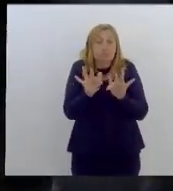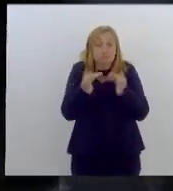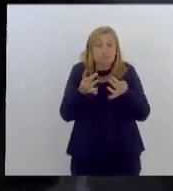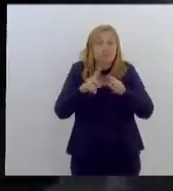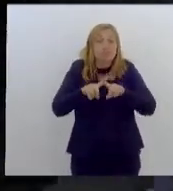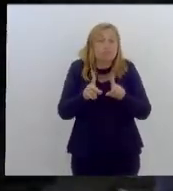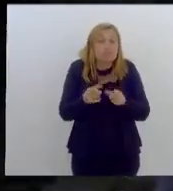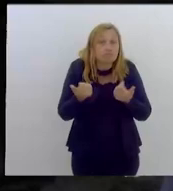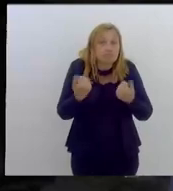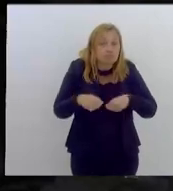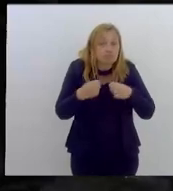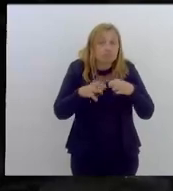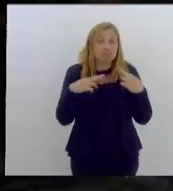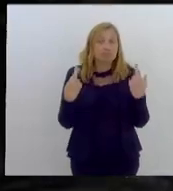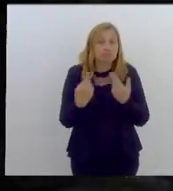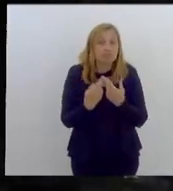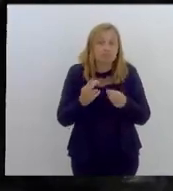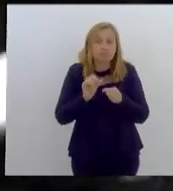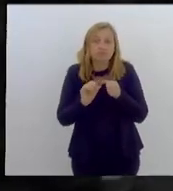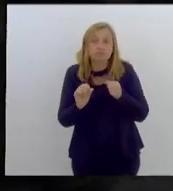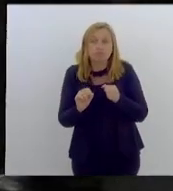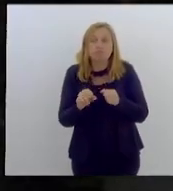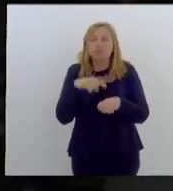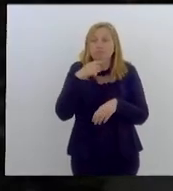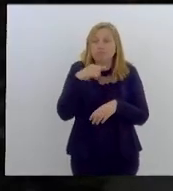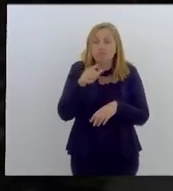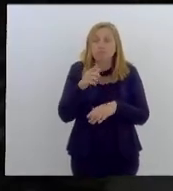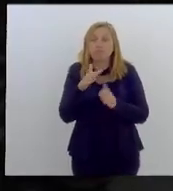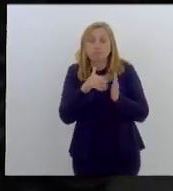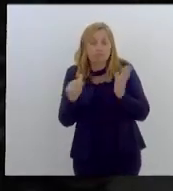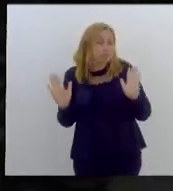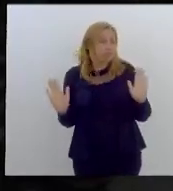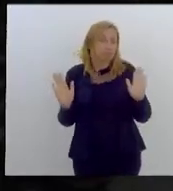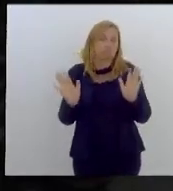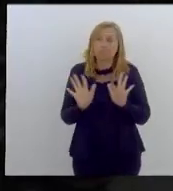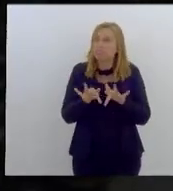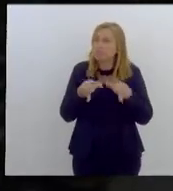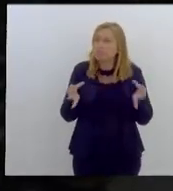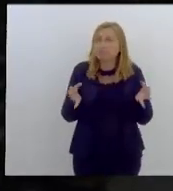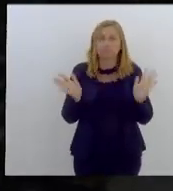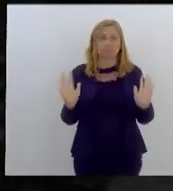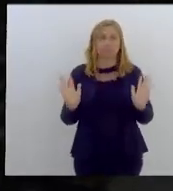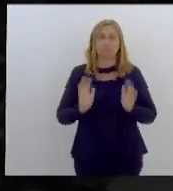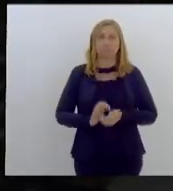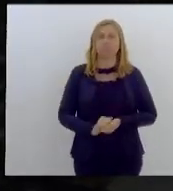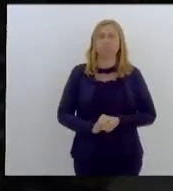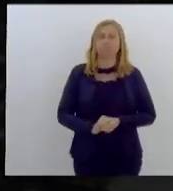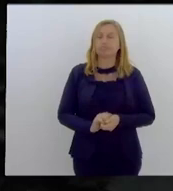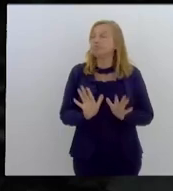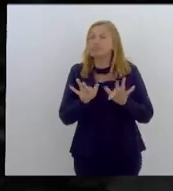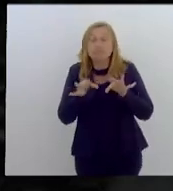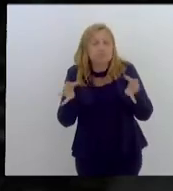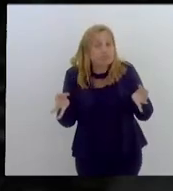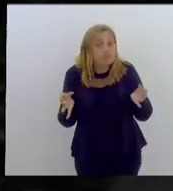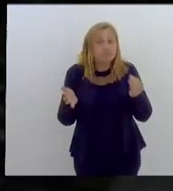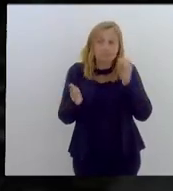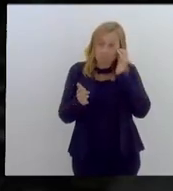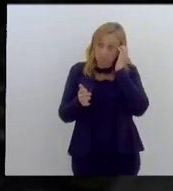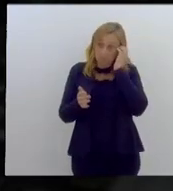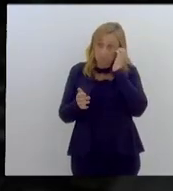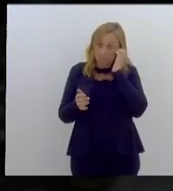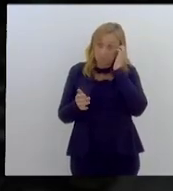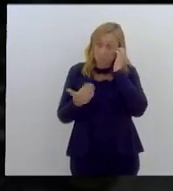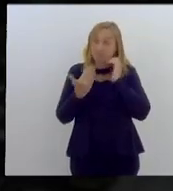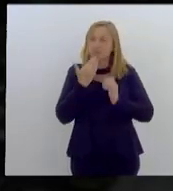Nós temos que fazer uma reunião e tirarmos essa dúvida. É simples. É simplesmente isso que me